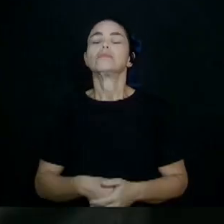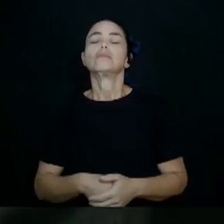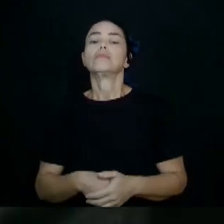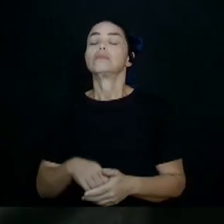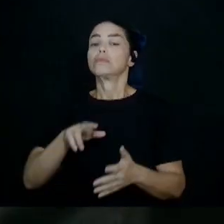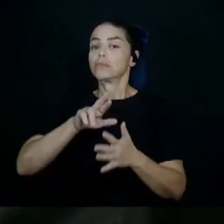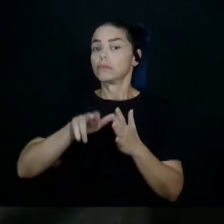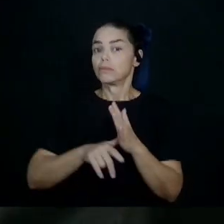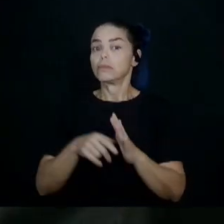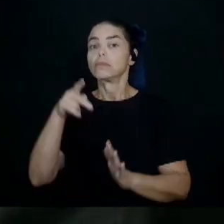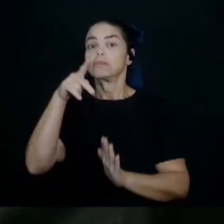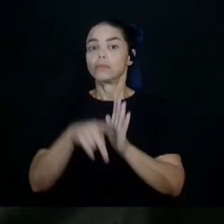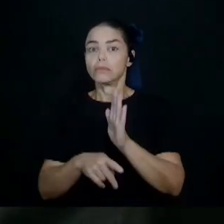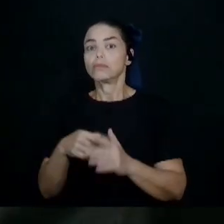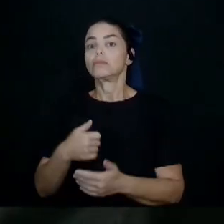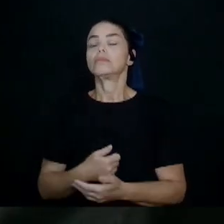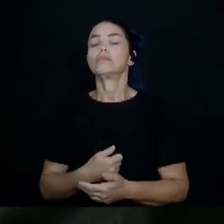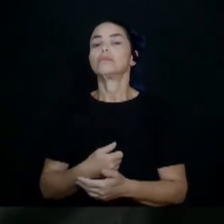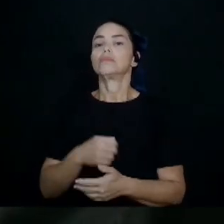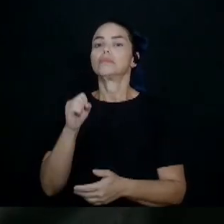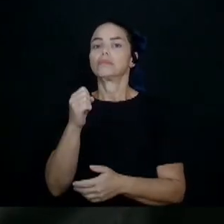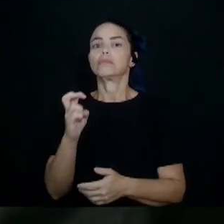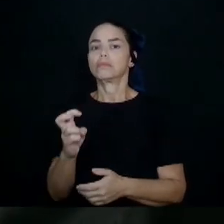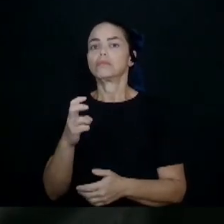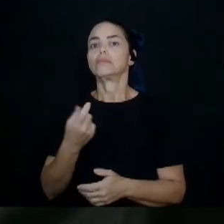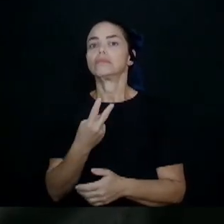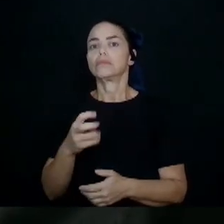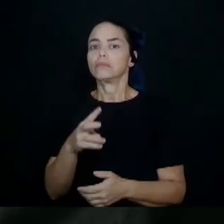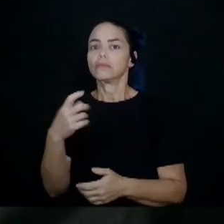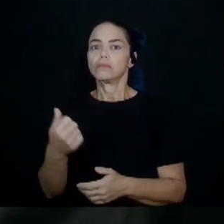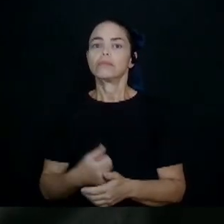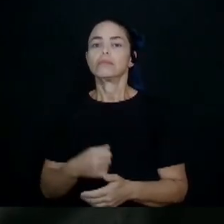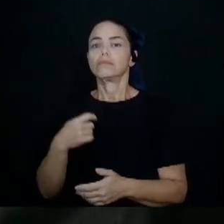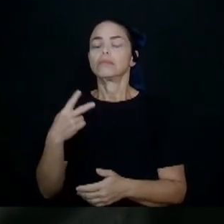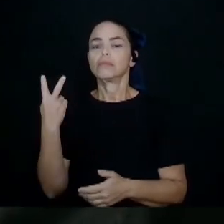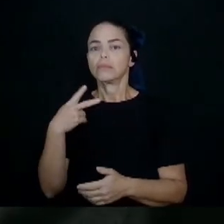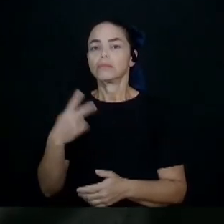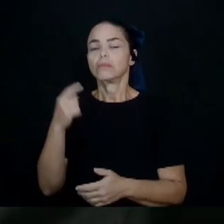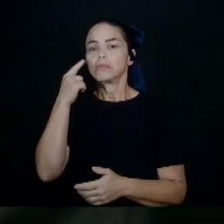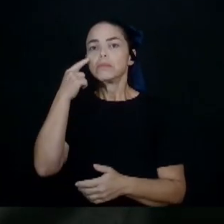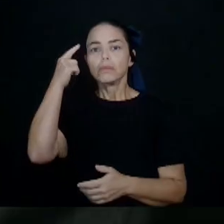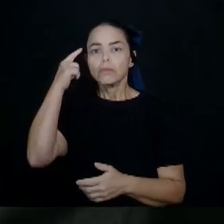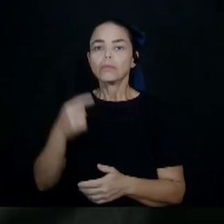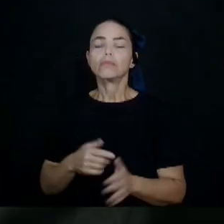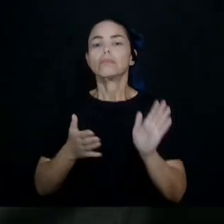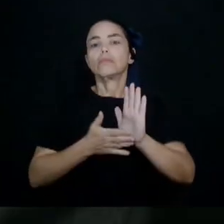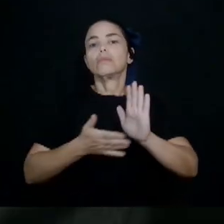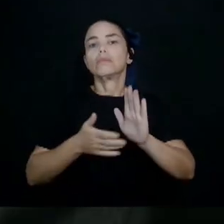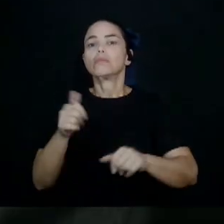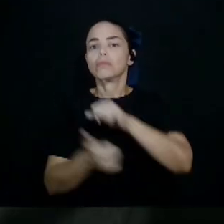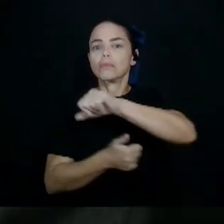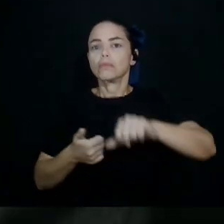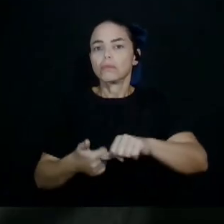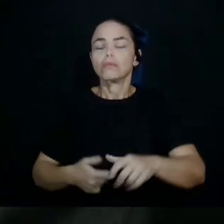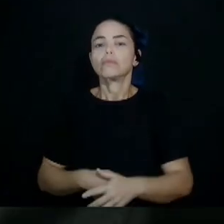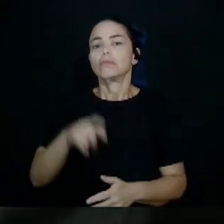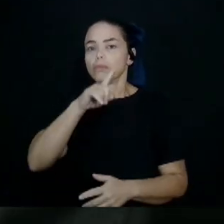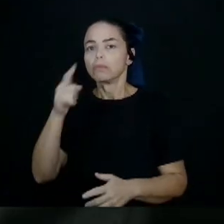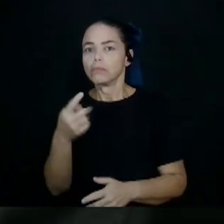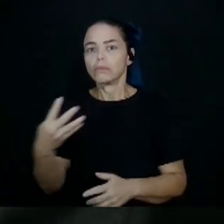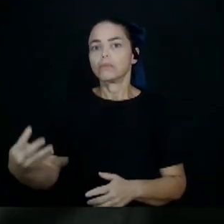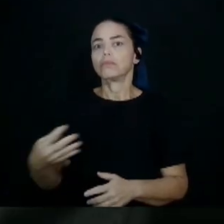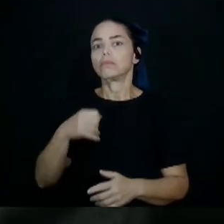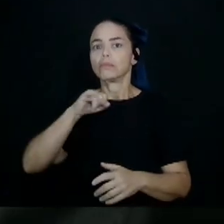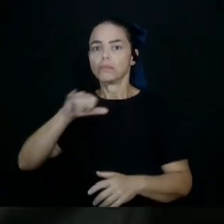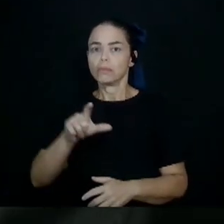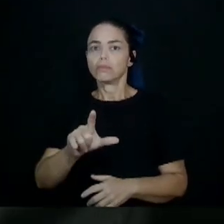o projeto de lei 85 de 2026, da vereadora Paula Miguel, que propõe transformar o dia 14 de julho, que é